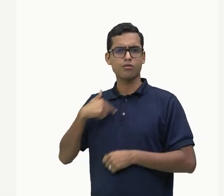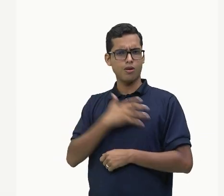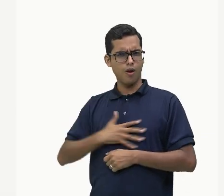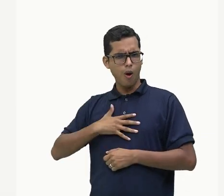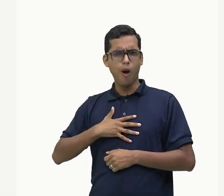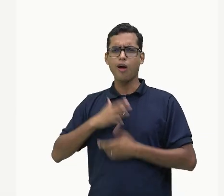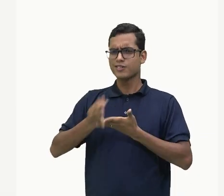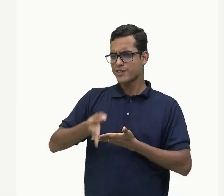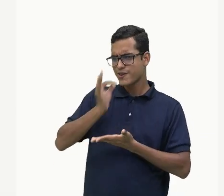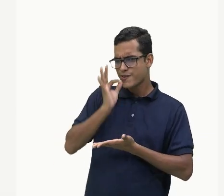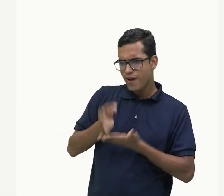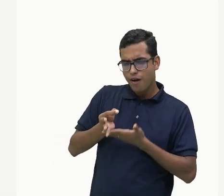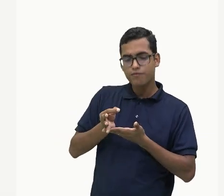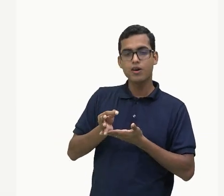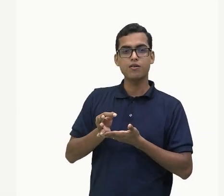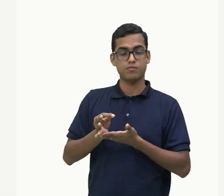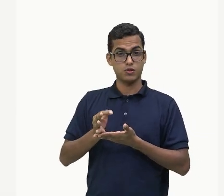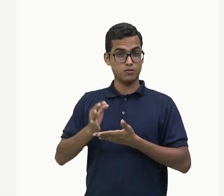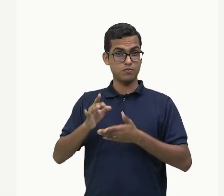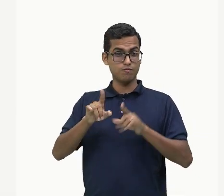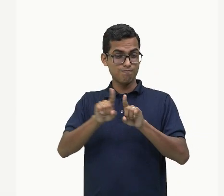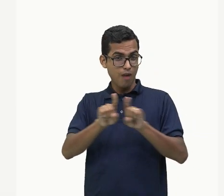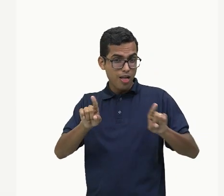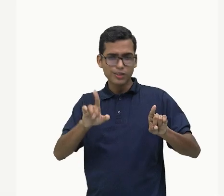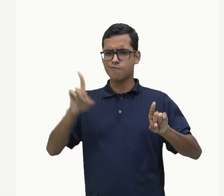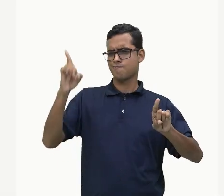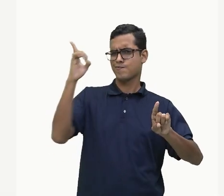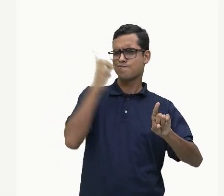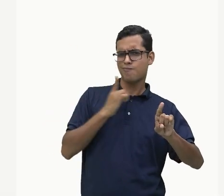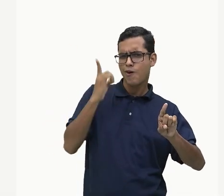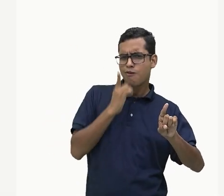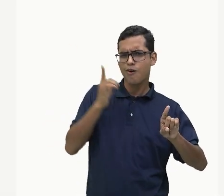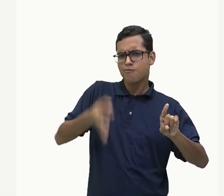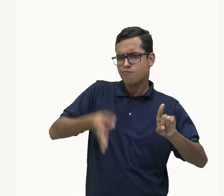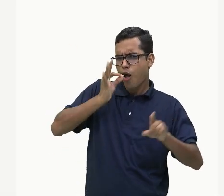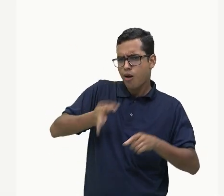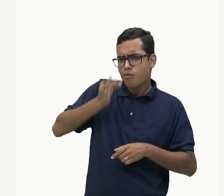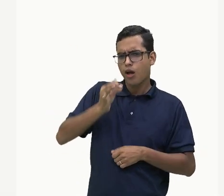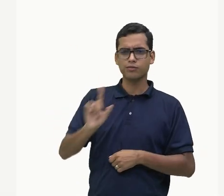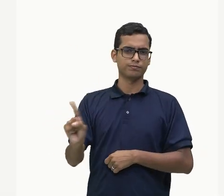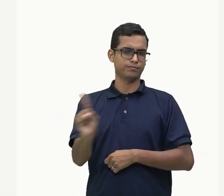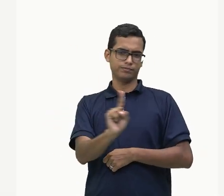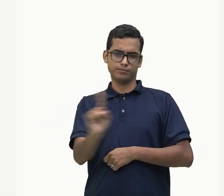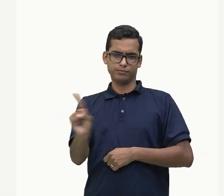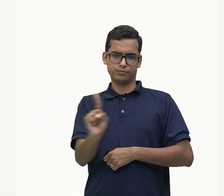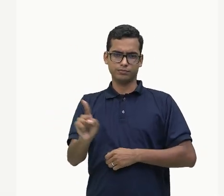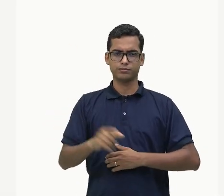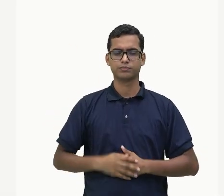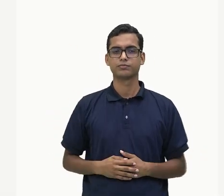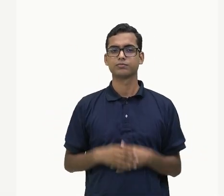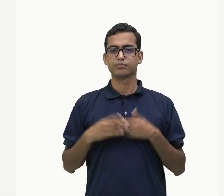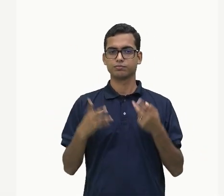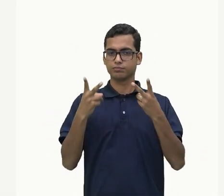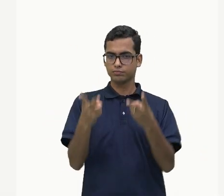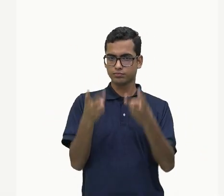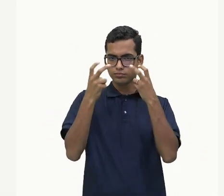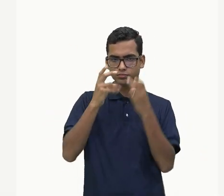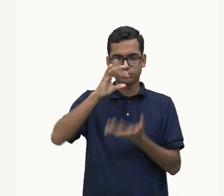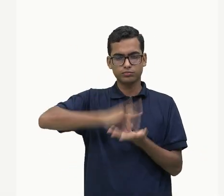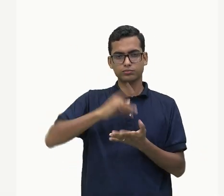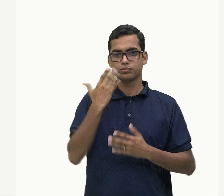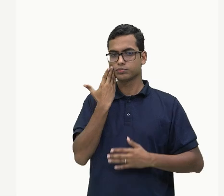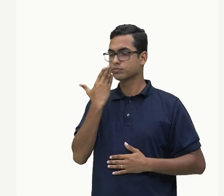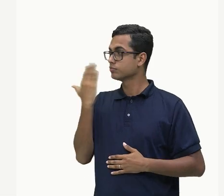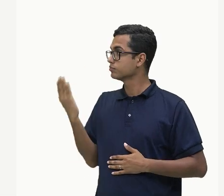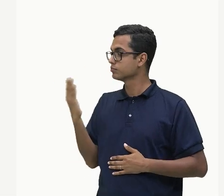nós já temos a nossa resposta correta. But, ok? O and também não caberia, olha só. I like coffee,